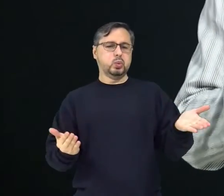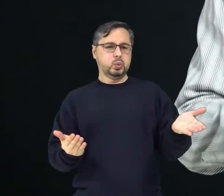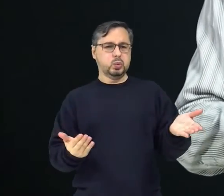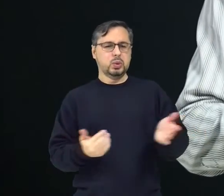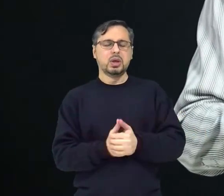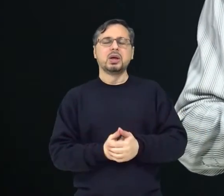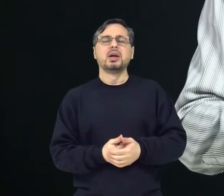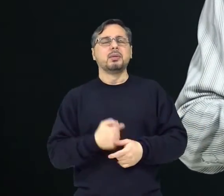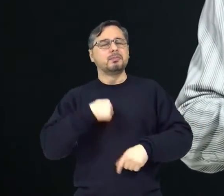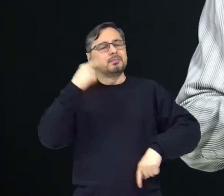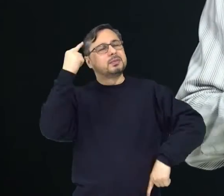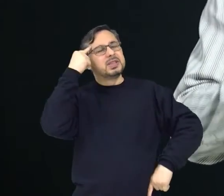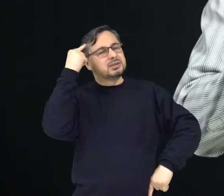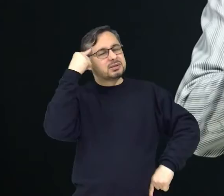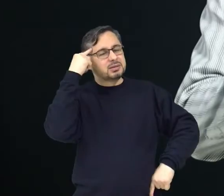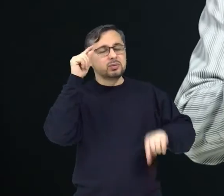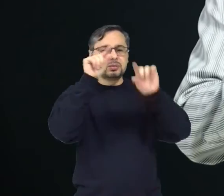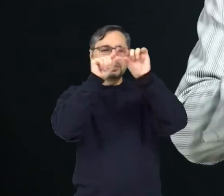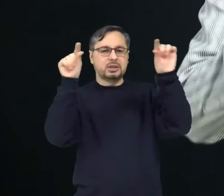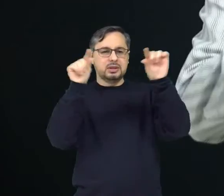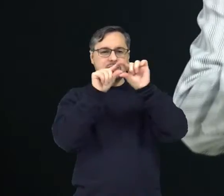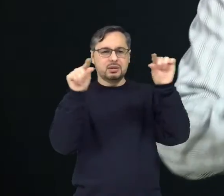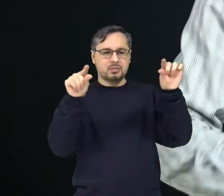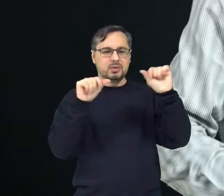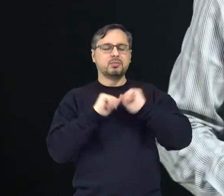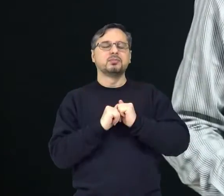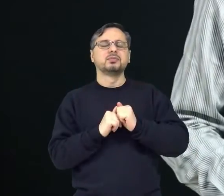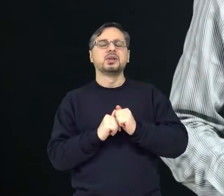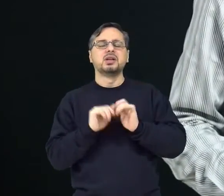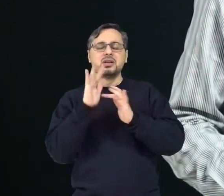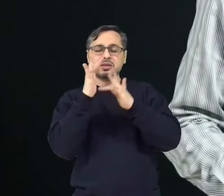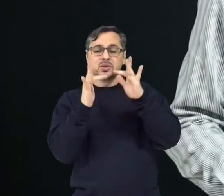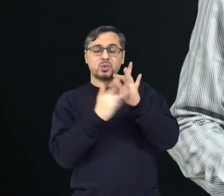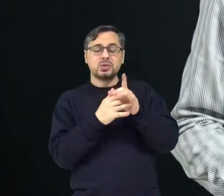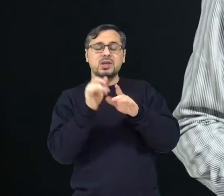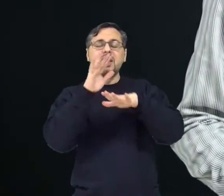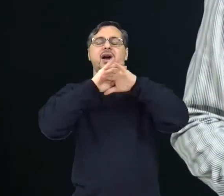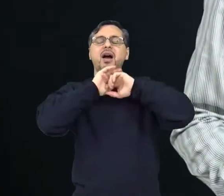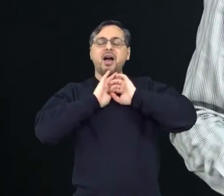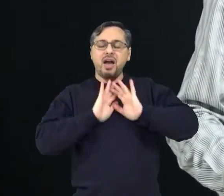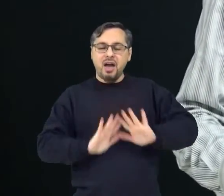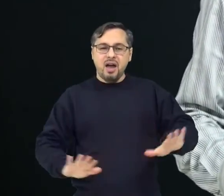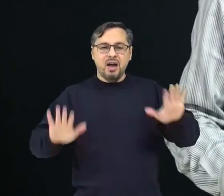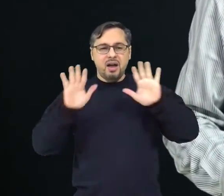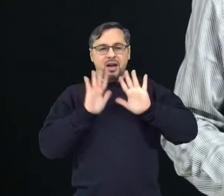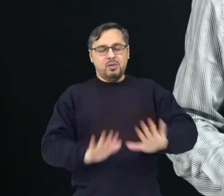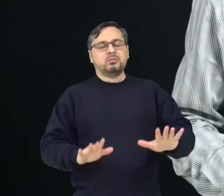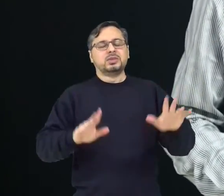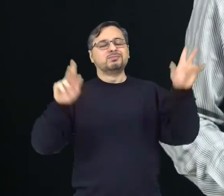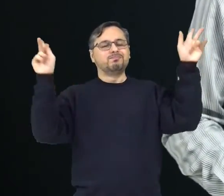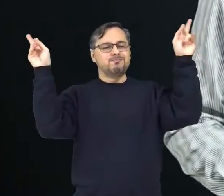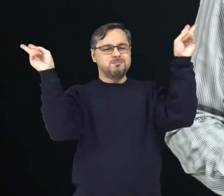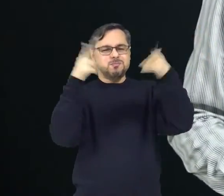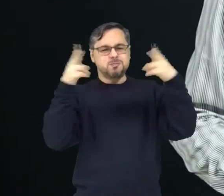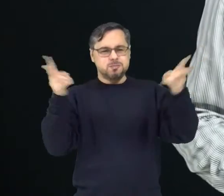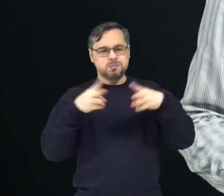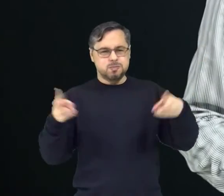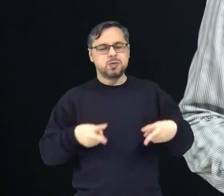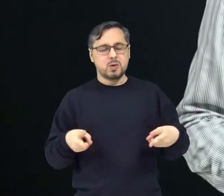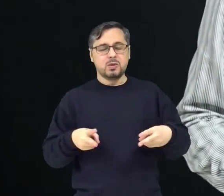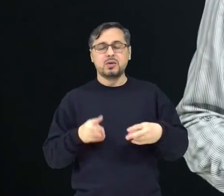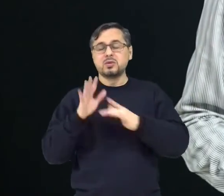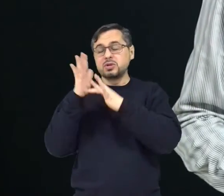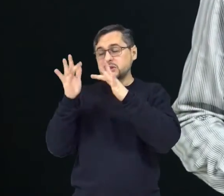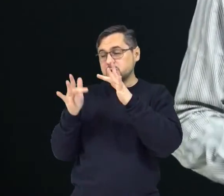trazer este tema: Jesus, ou o Jesus que acalma as tempestades, o Jesus que trata-nos nas